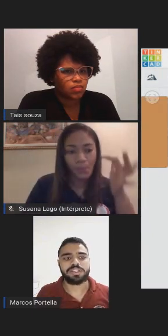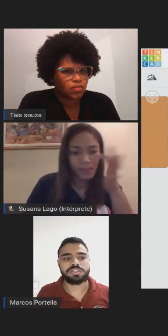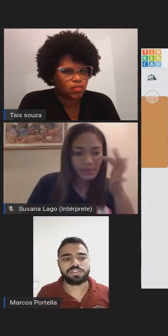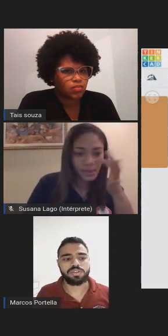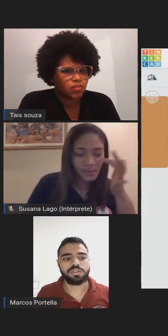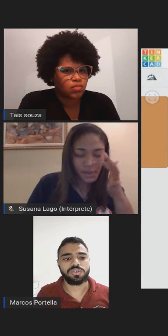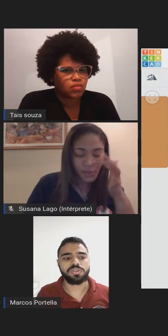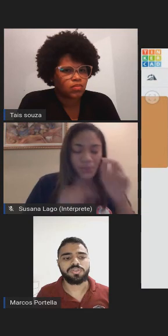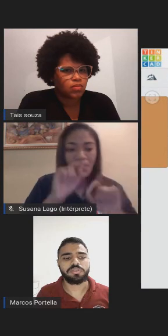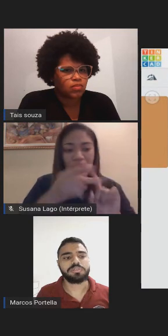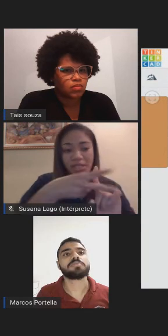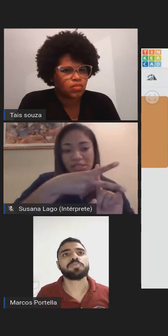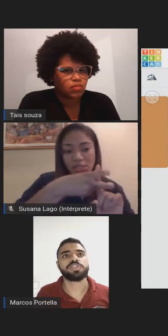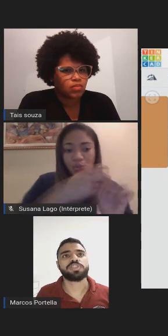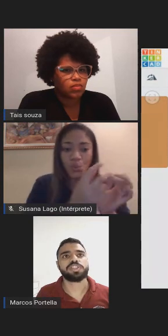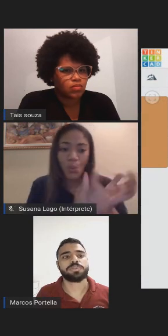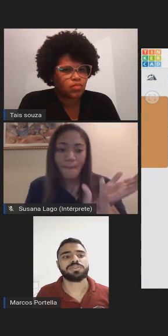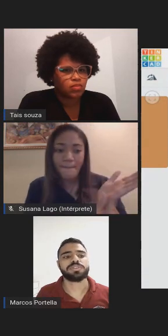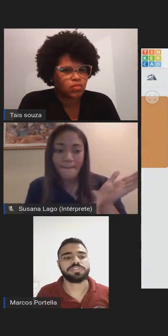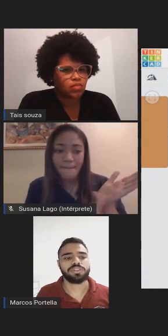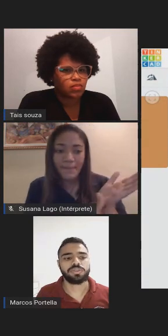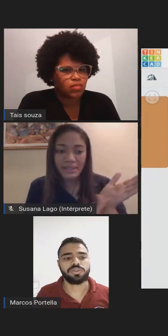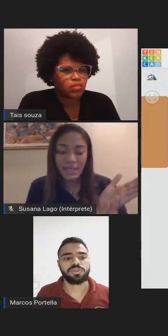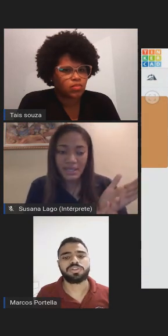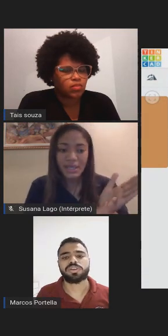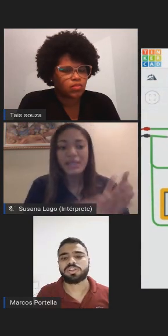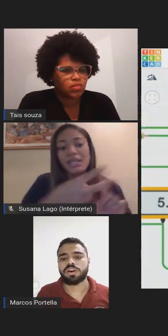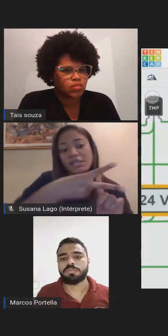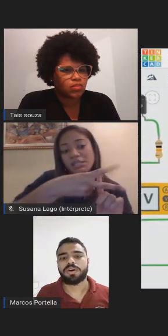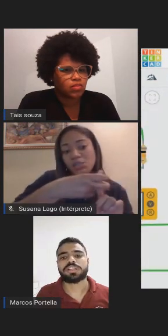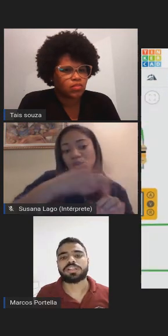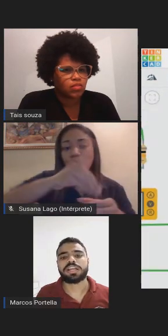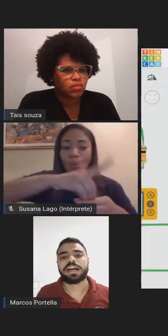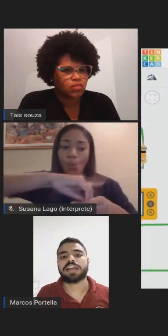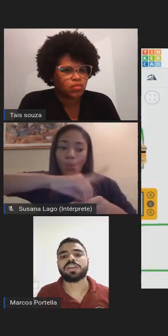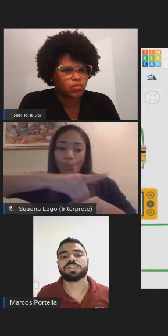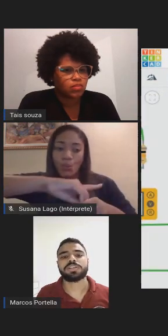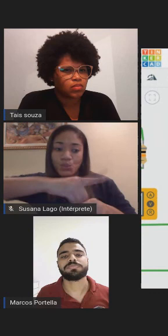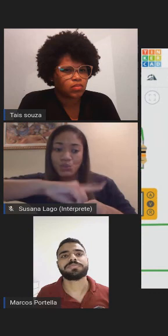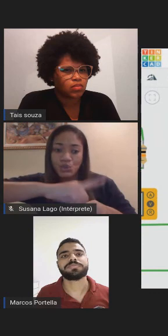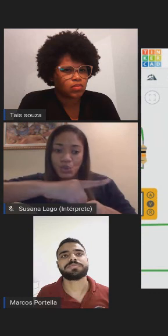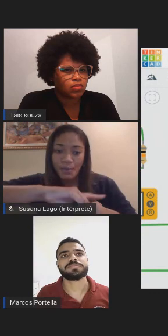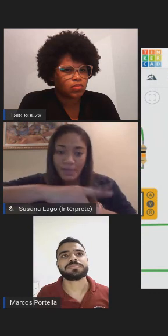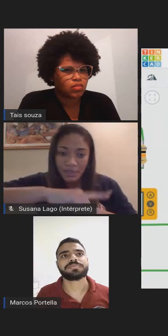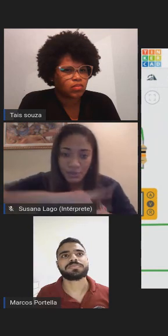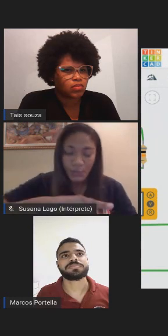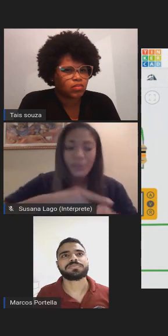bateria, sensor, multímetro, sensor, porta analógica.